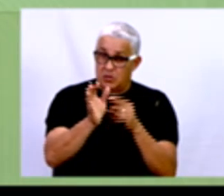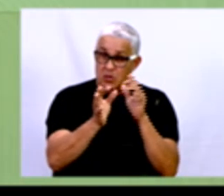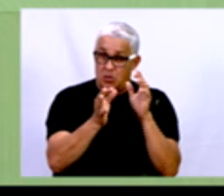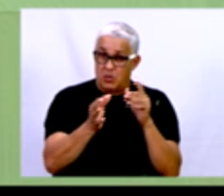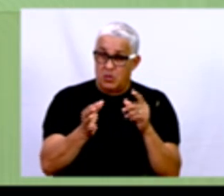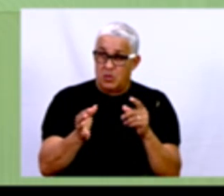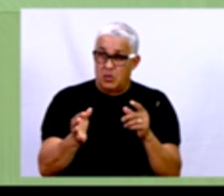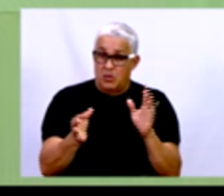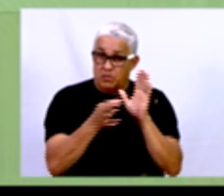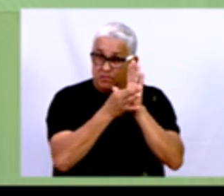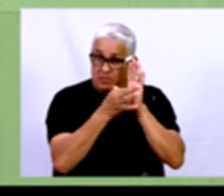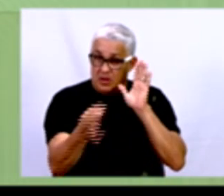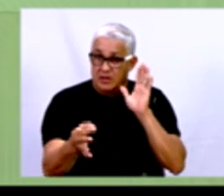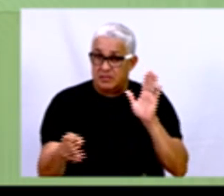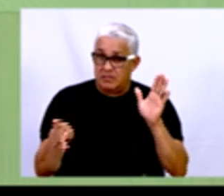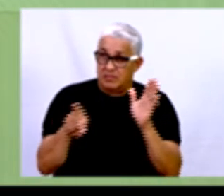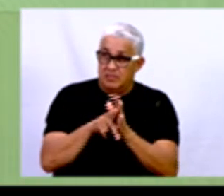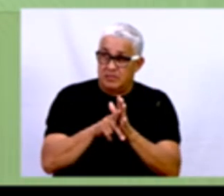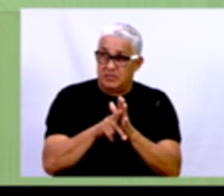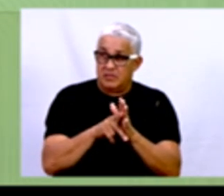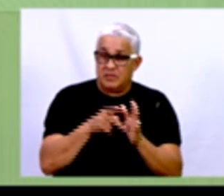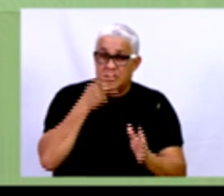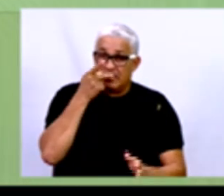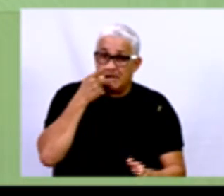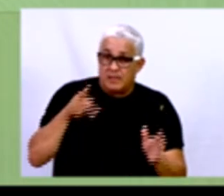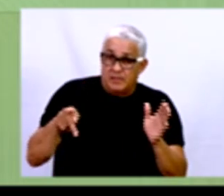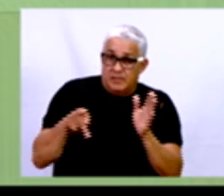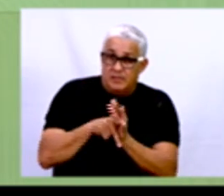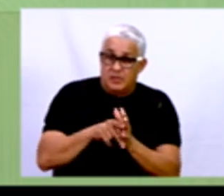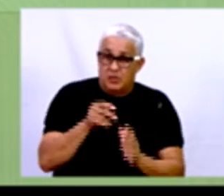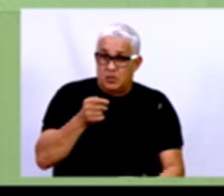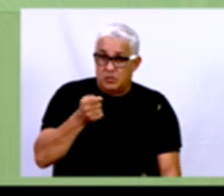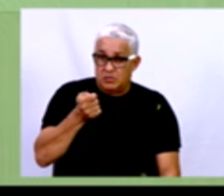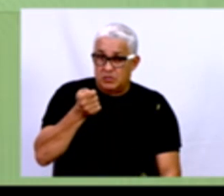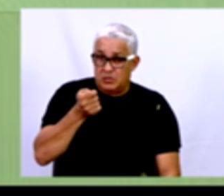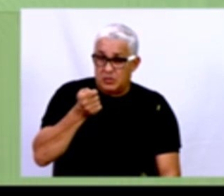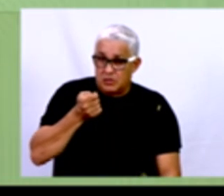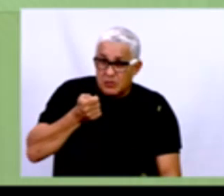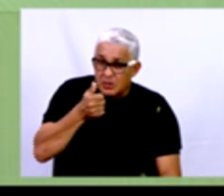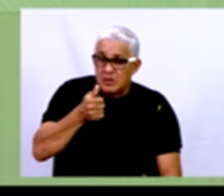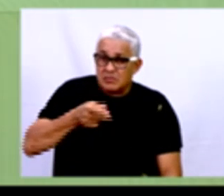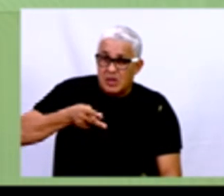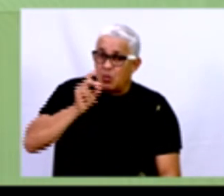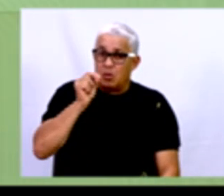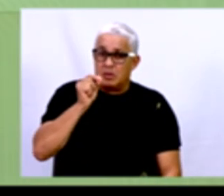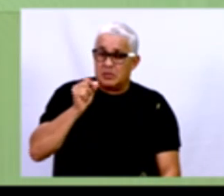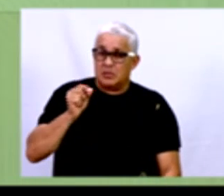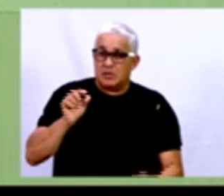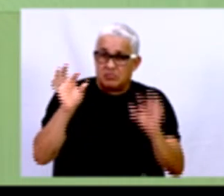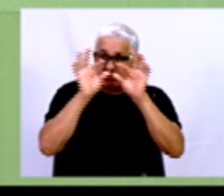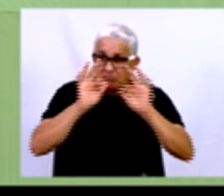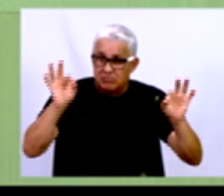visão estereotipada de uma fala que exprime quase sempre as sílabas finais,